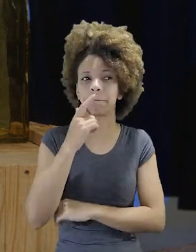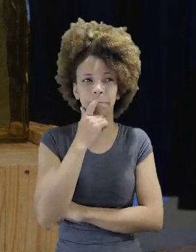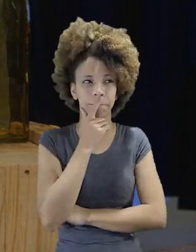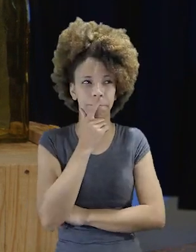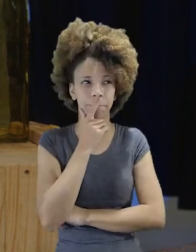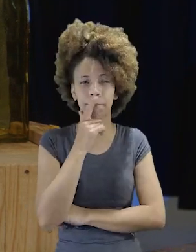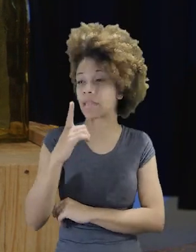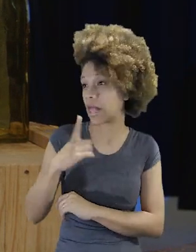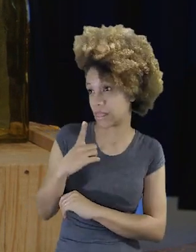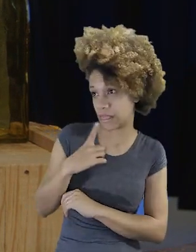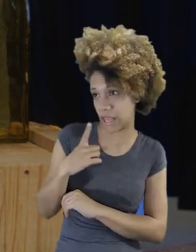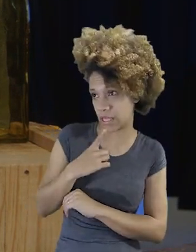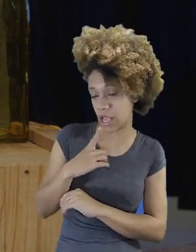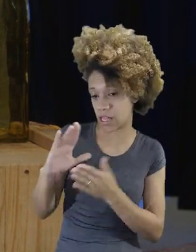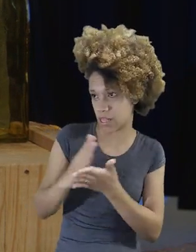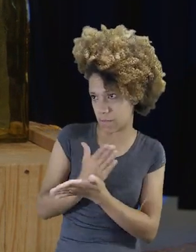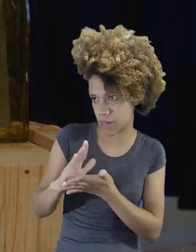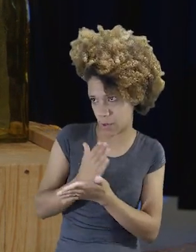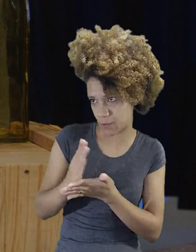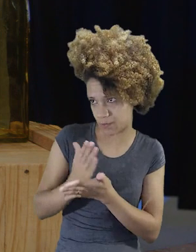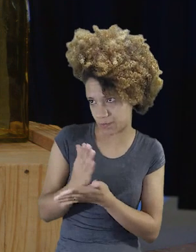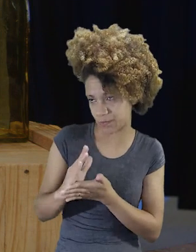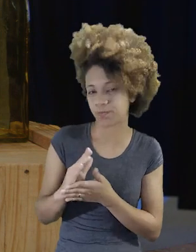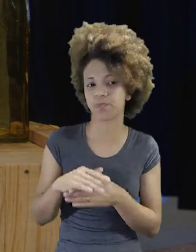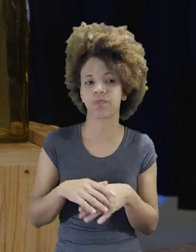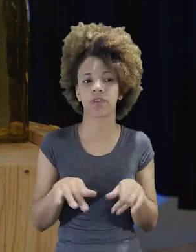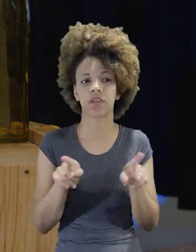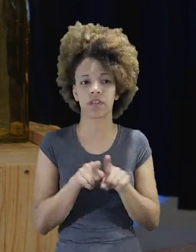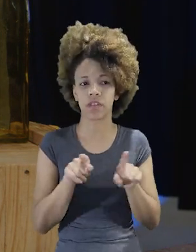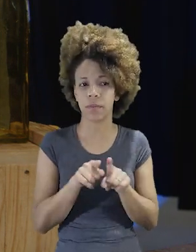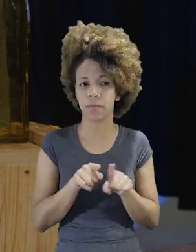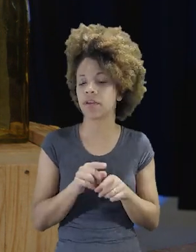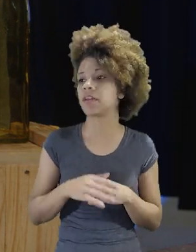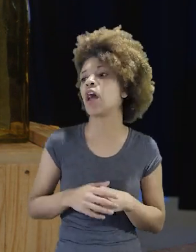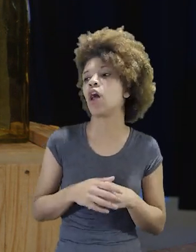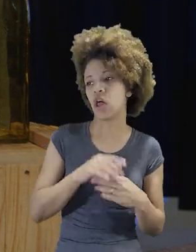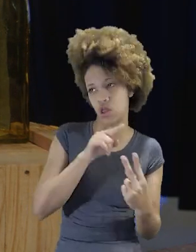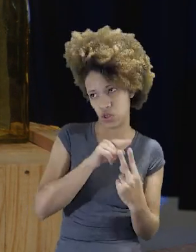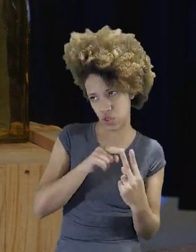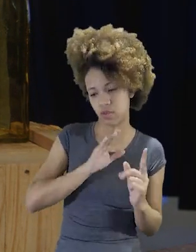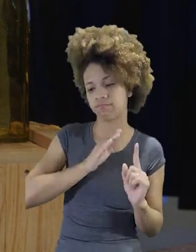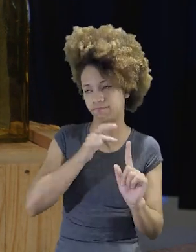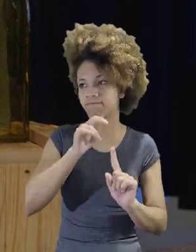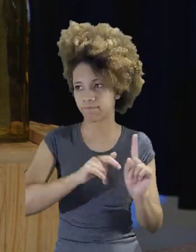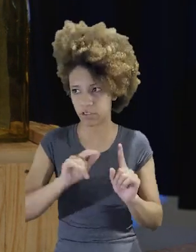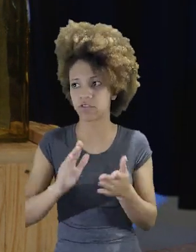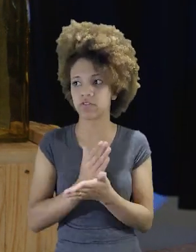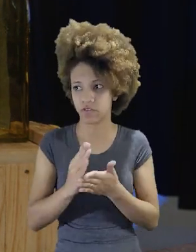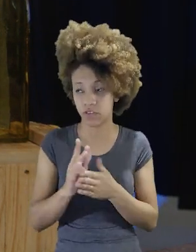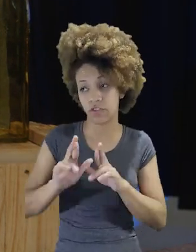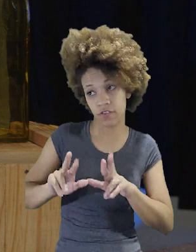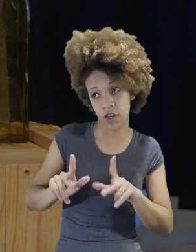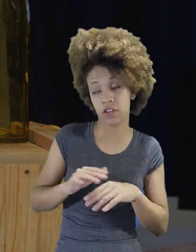existe existe essa separação e existe principalmente dois personagens que são